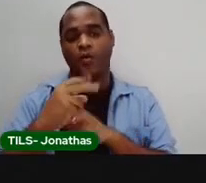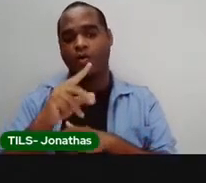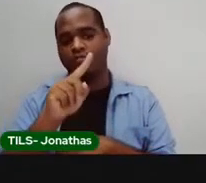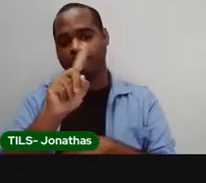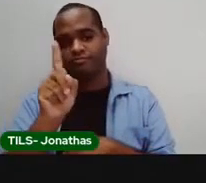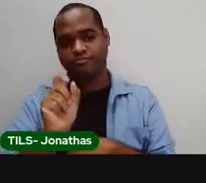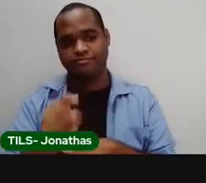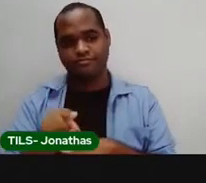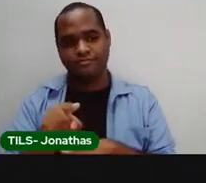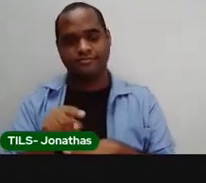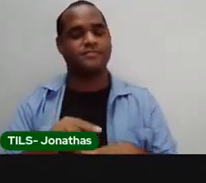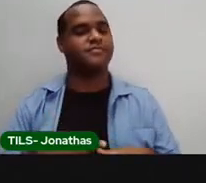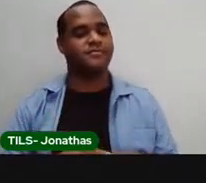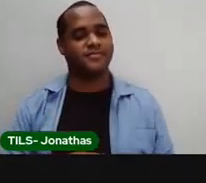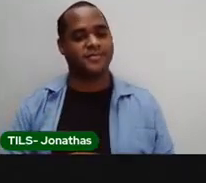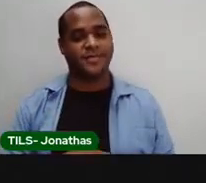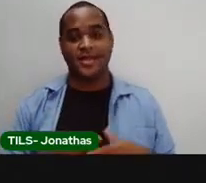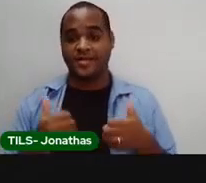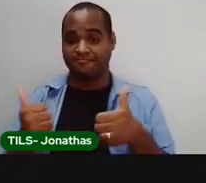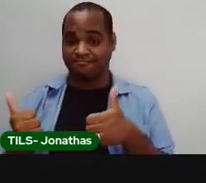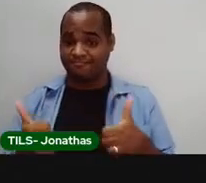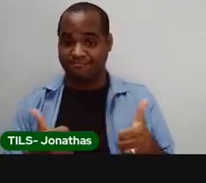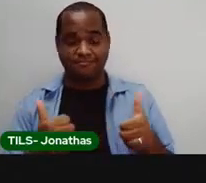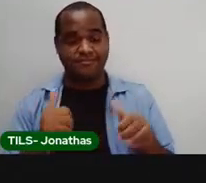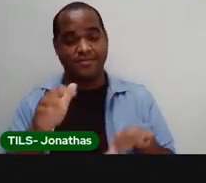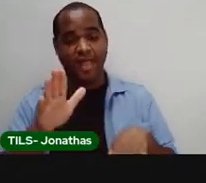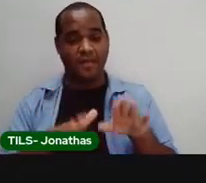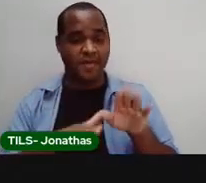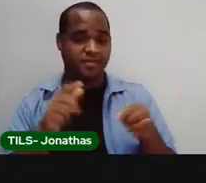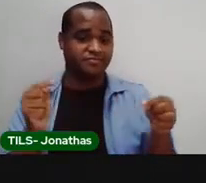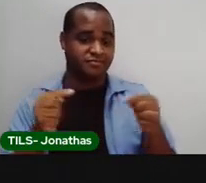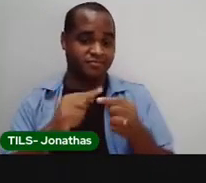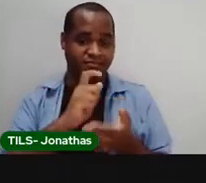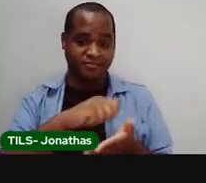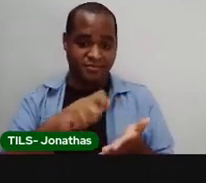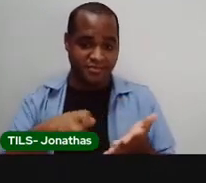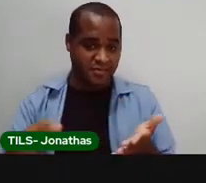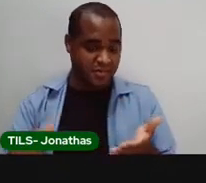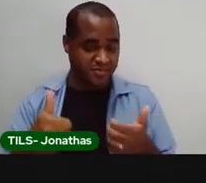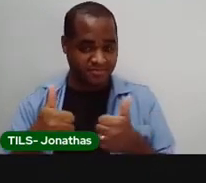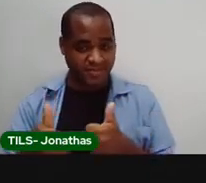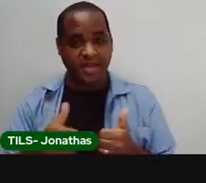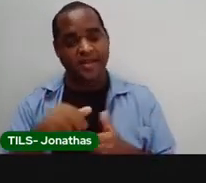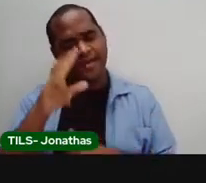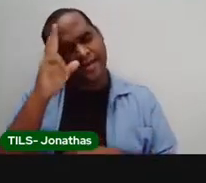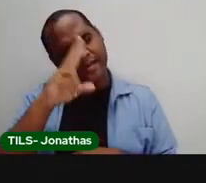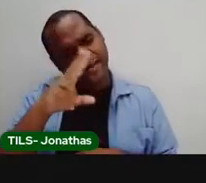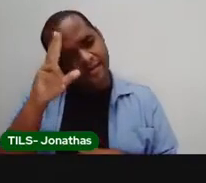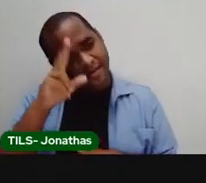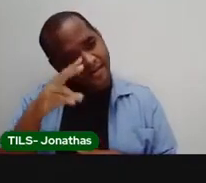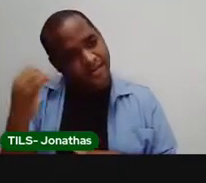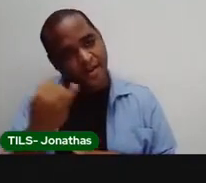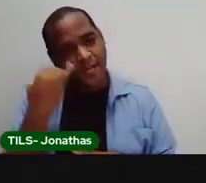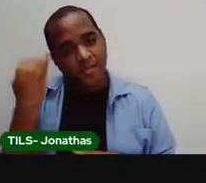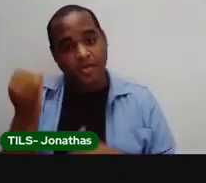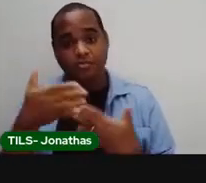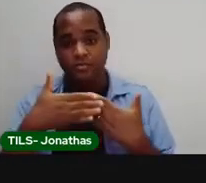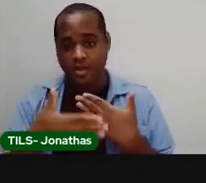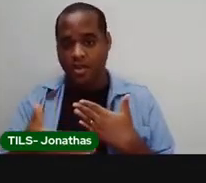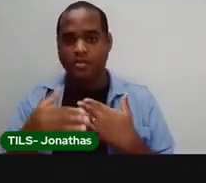de exclamação. Tudo vai depender do que você vai escrever. Lembrando que o ponto